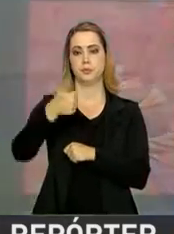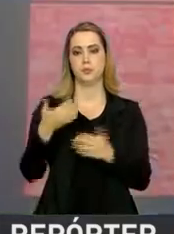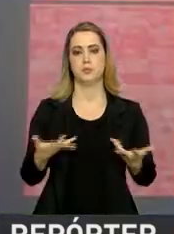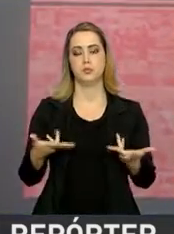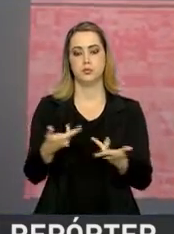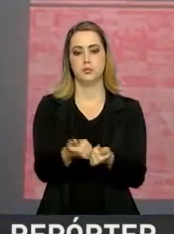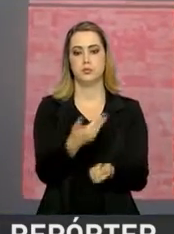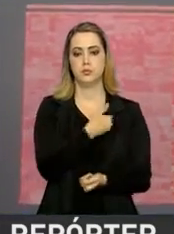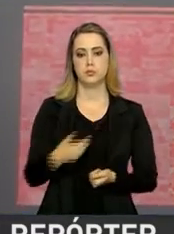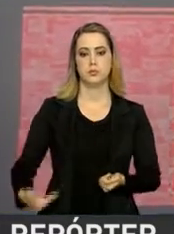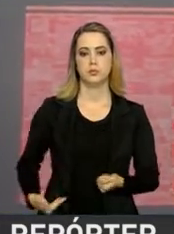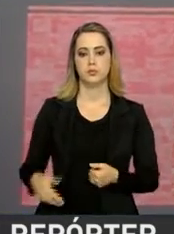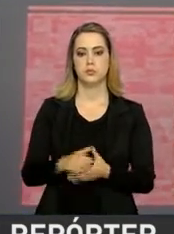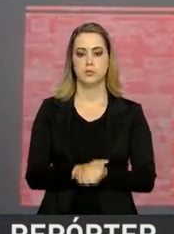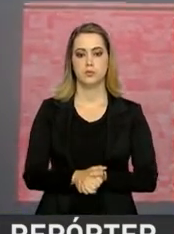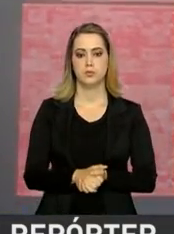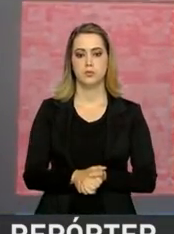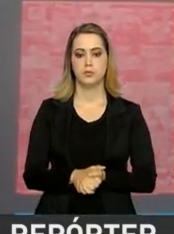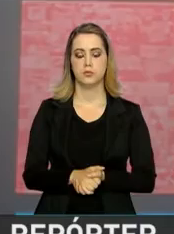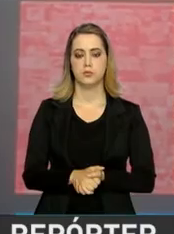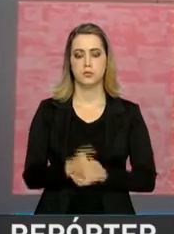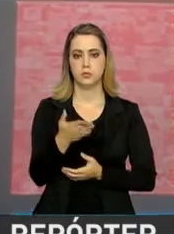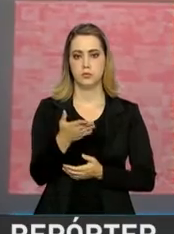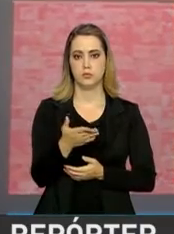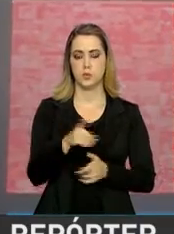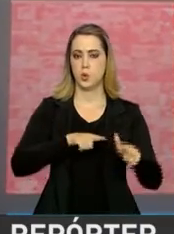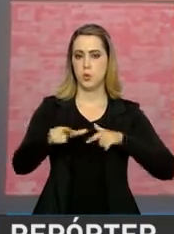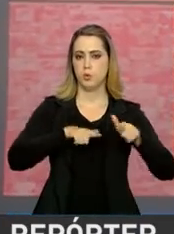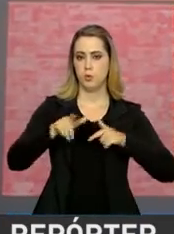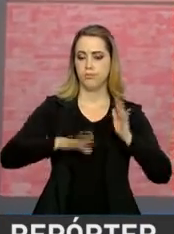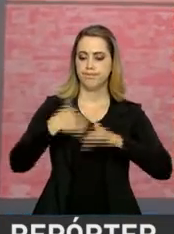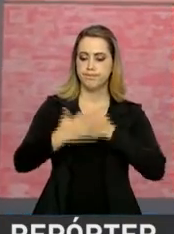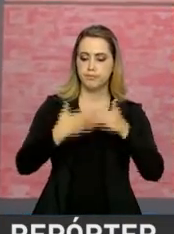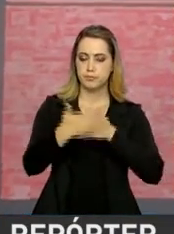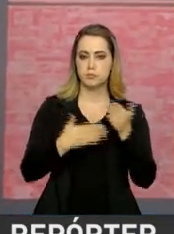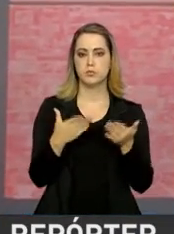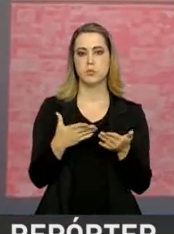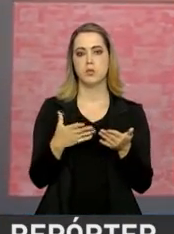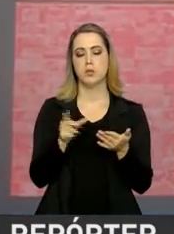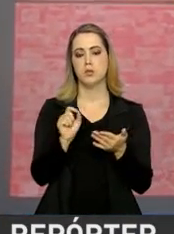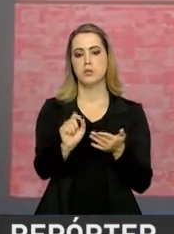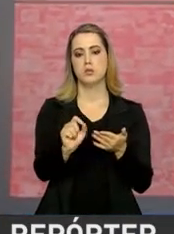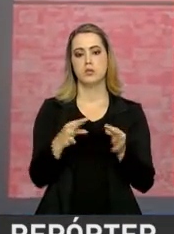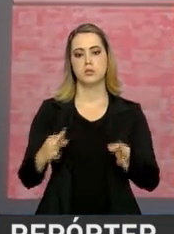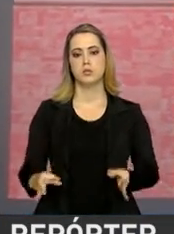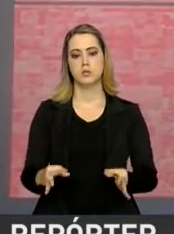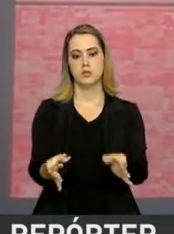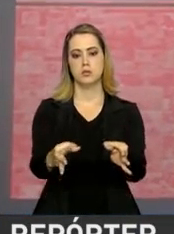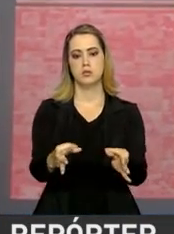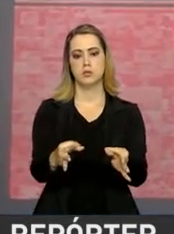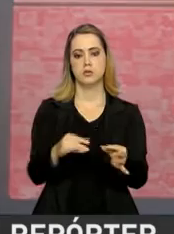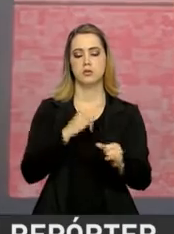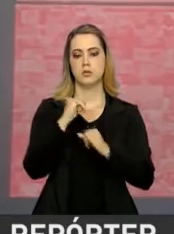Estado. O avanço da utilização de mecanismos pelos governos de tecnologia,